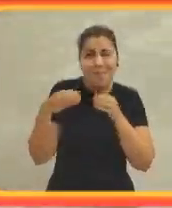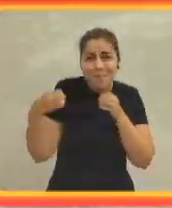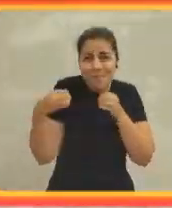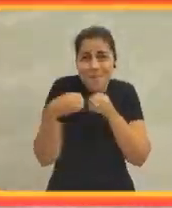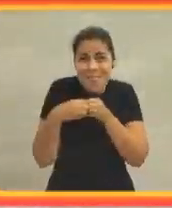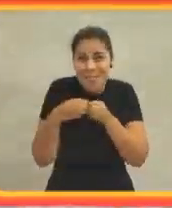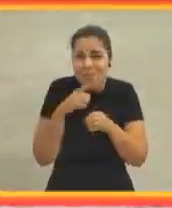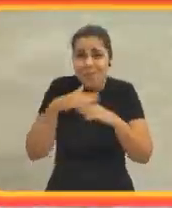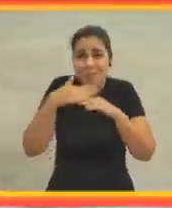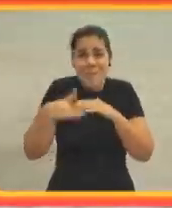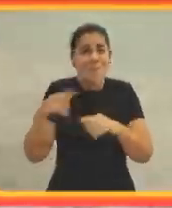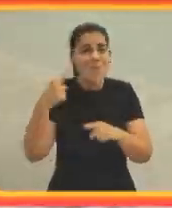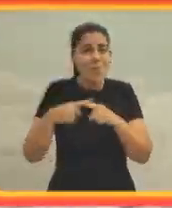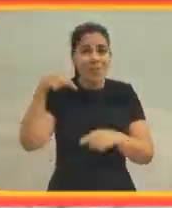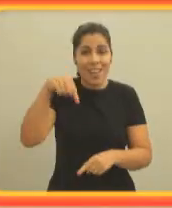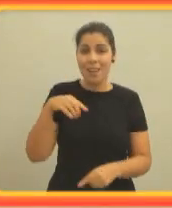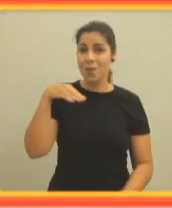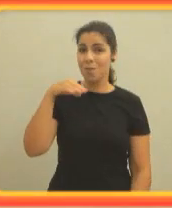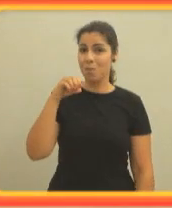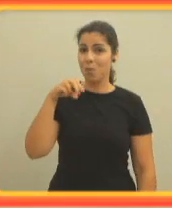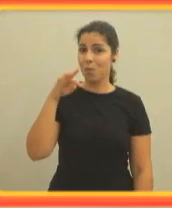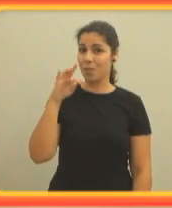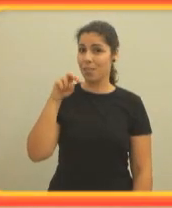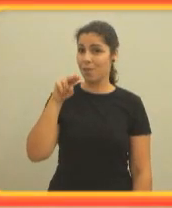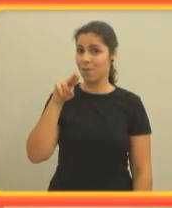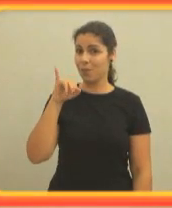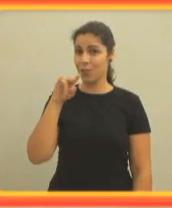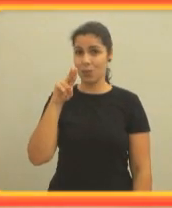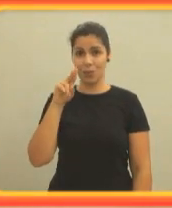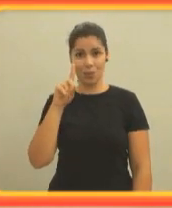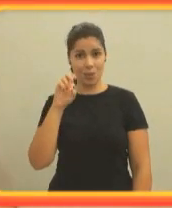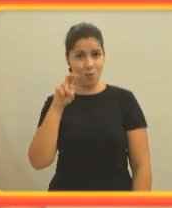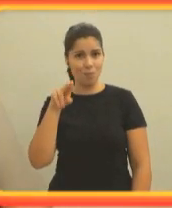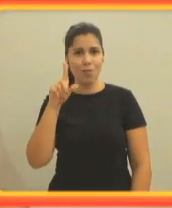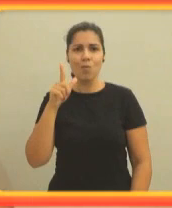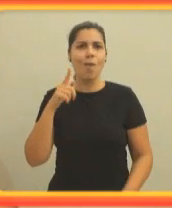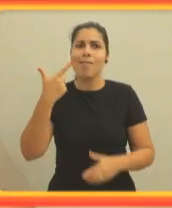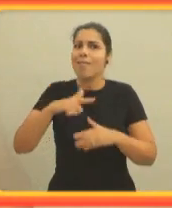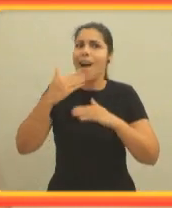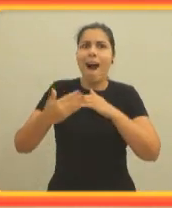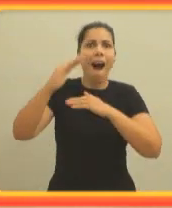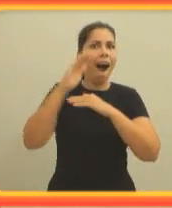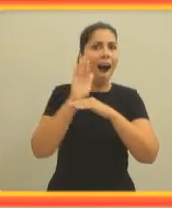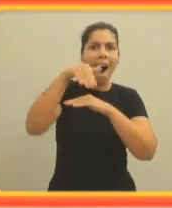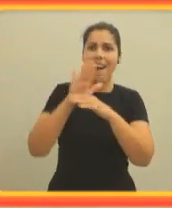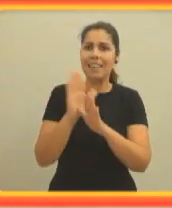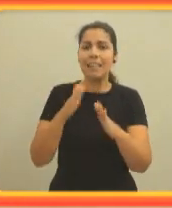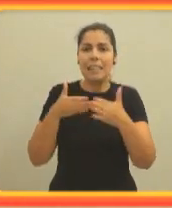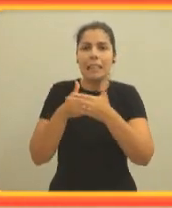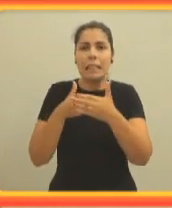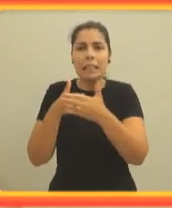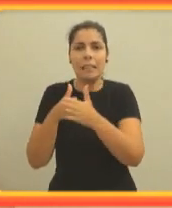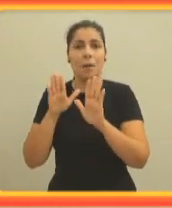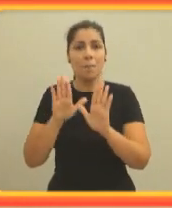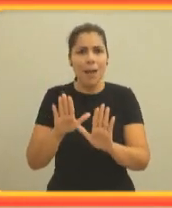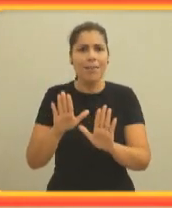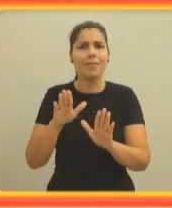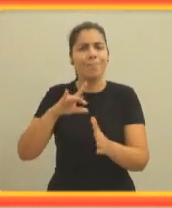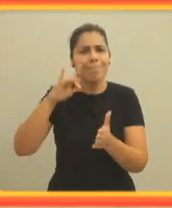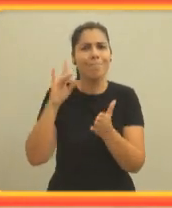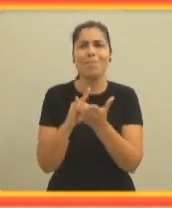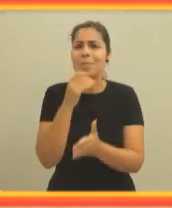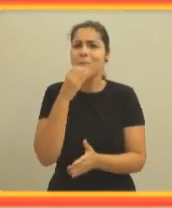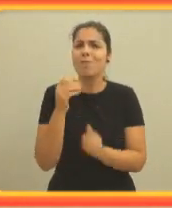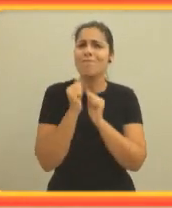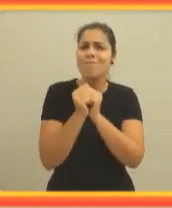Vamos surfar nos dias em que ele pode, que não são muitos. Agora estamos dizendo para ele vir morar mais perto do mar, porque em Montevidéu não há ondas e isso limita